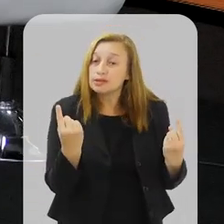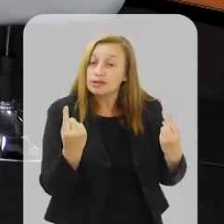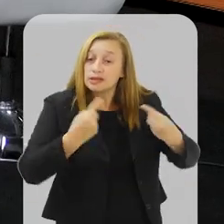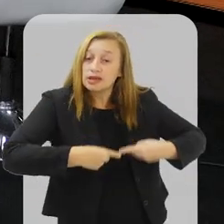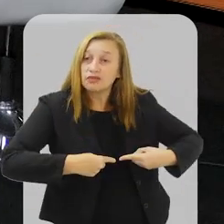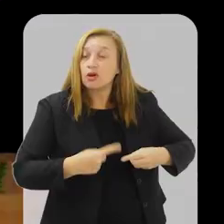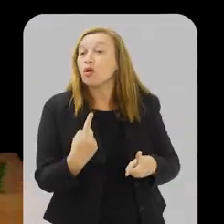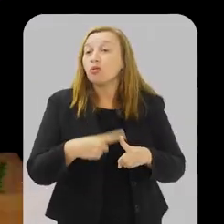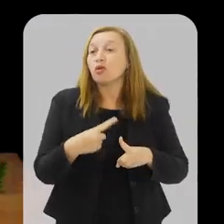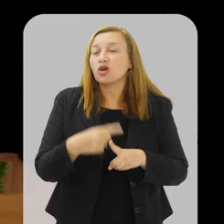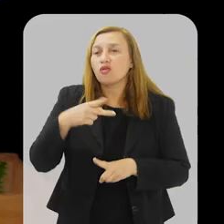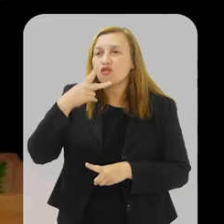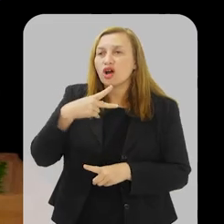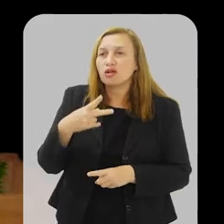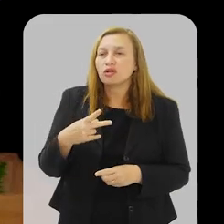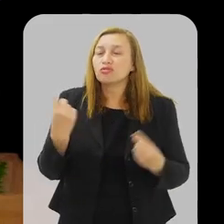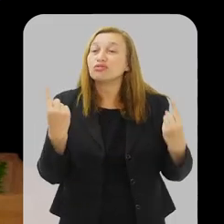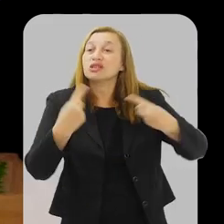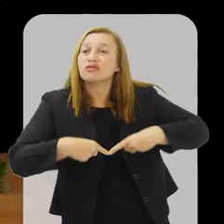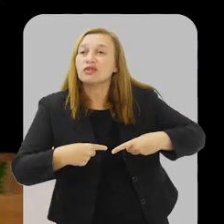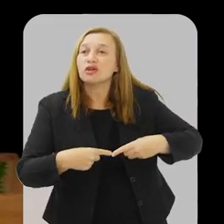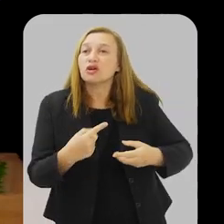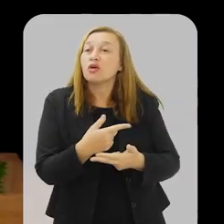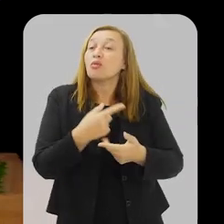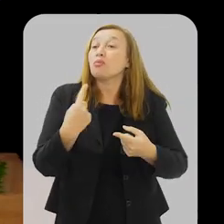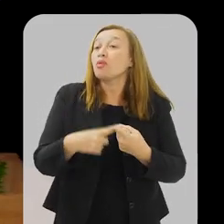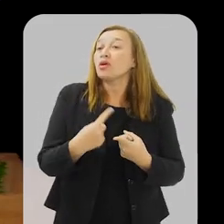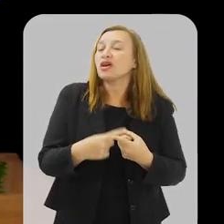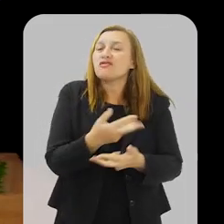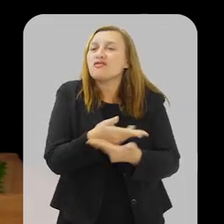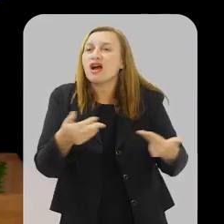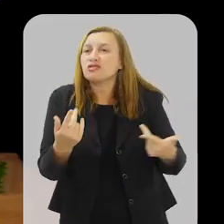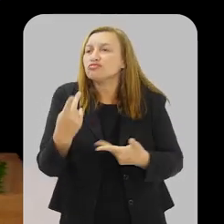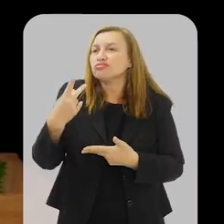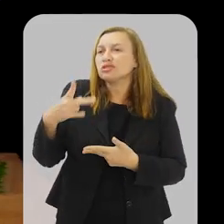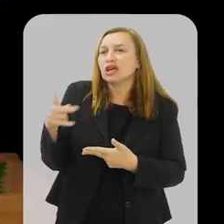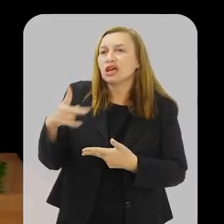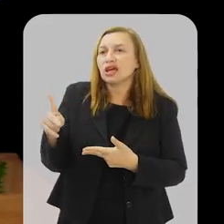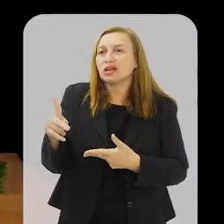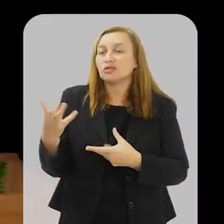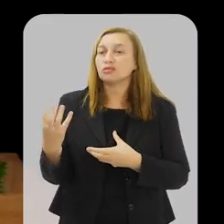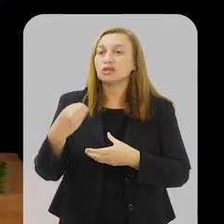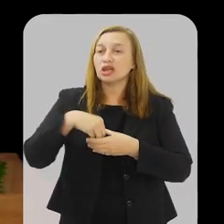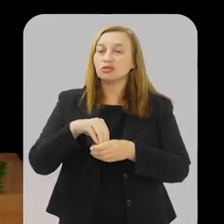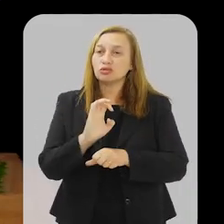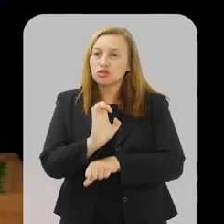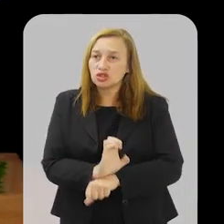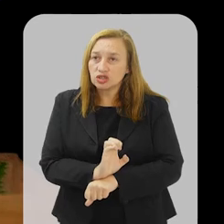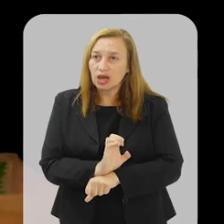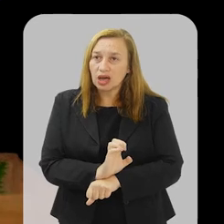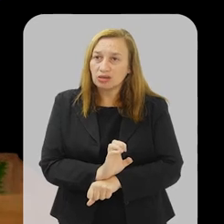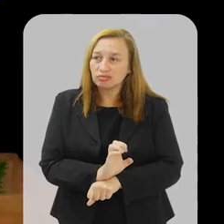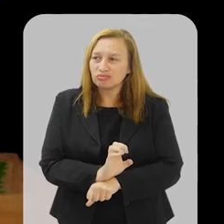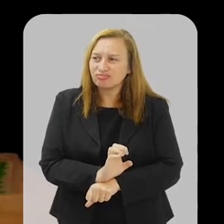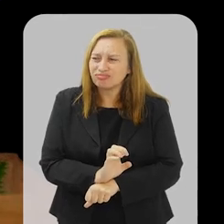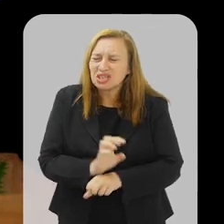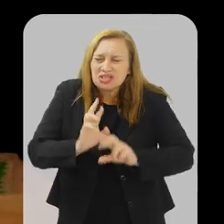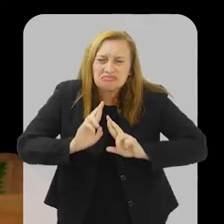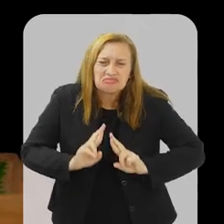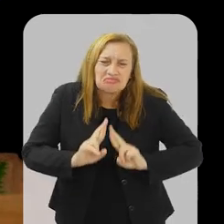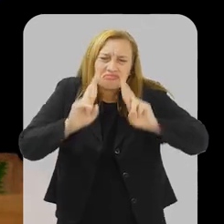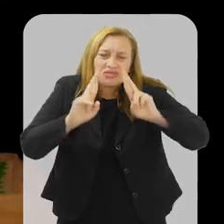eh nesse Grande Desafio porque eu falo que é Um Desafio porque muitos deles estão no nosso